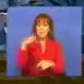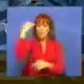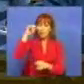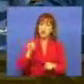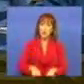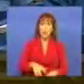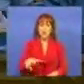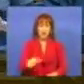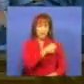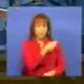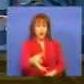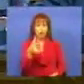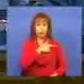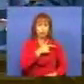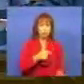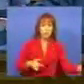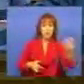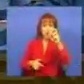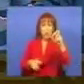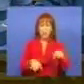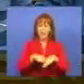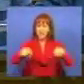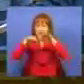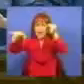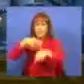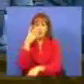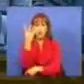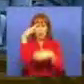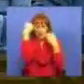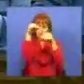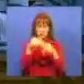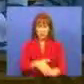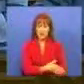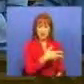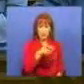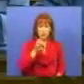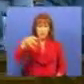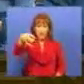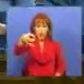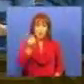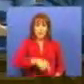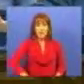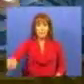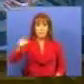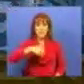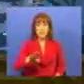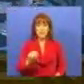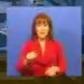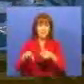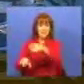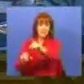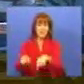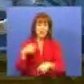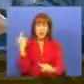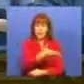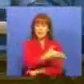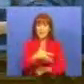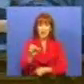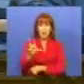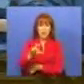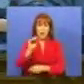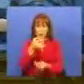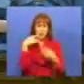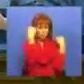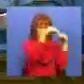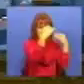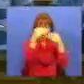8 turmas, às vezes 4 níveis de ensino para dar, 7º, 8º, 9º e ainda aos CEF, 180 alunos que têm